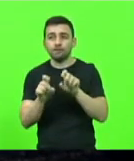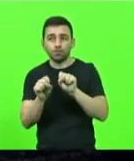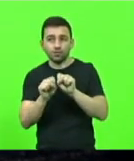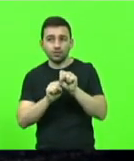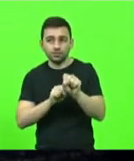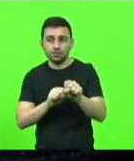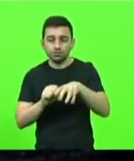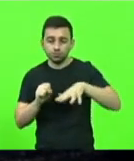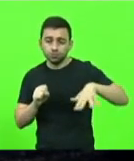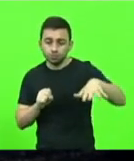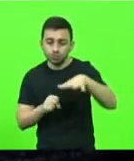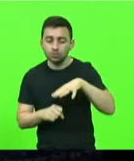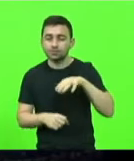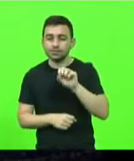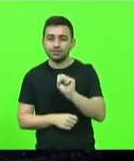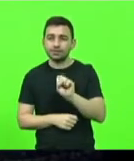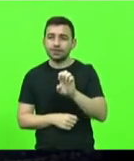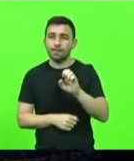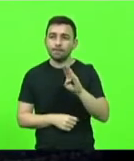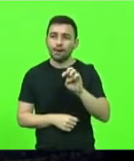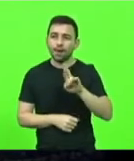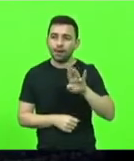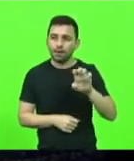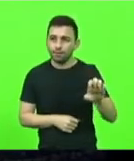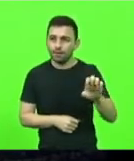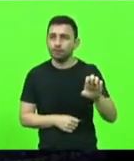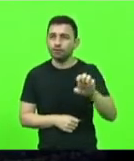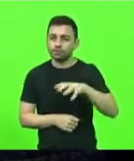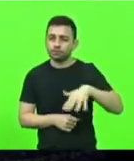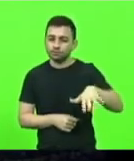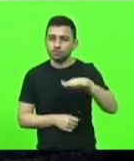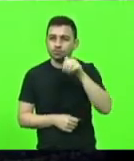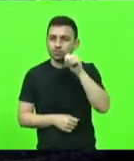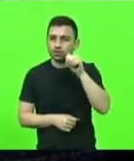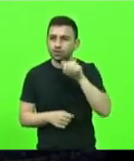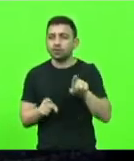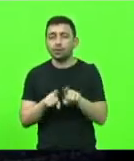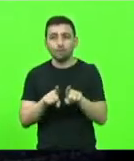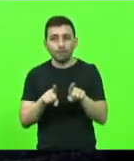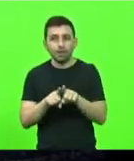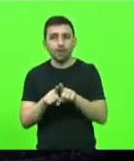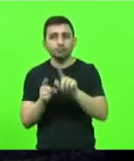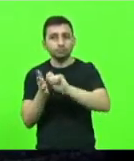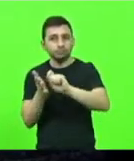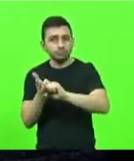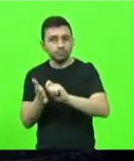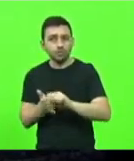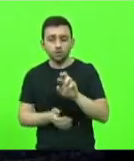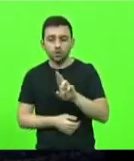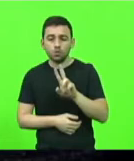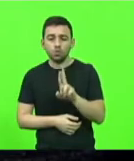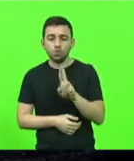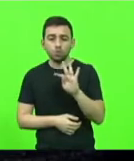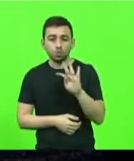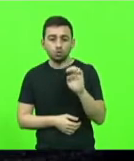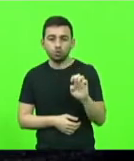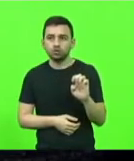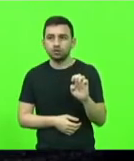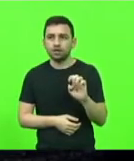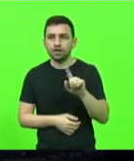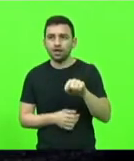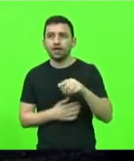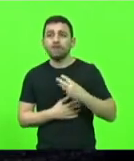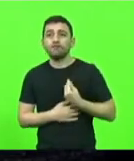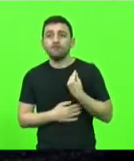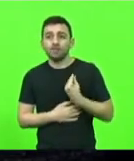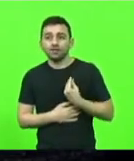mulheres empreendedoras a escrever a biografia da Ruth Gable é uma vida Em Tom